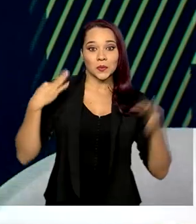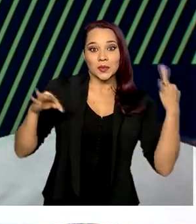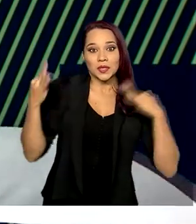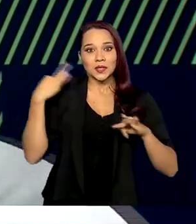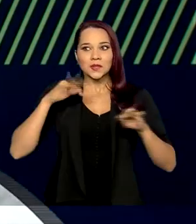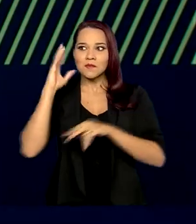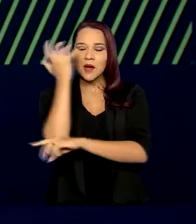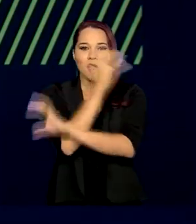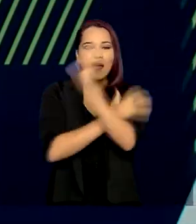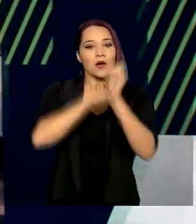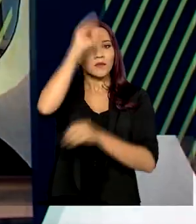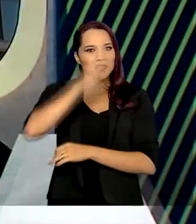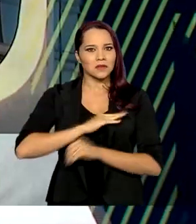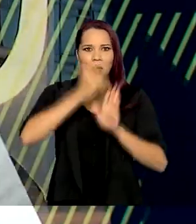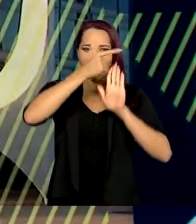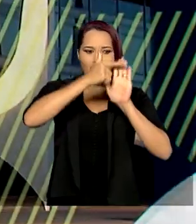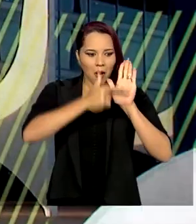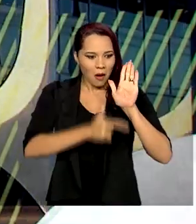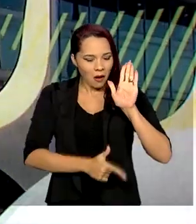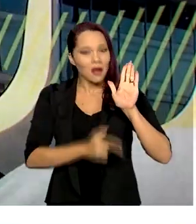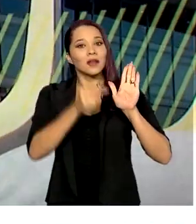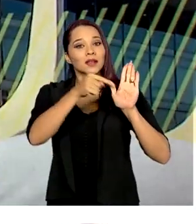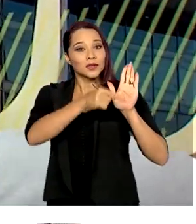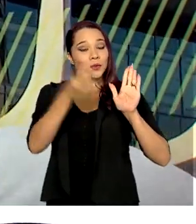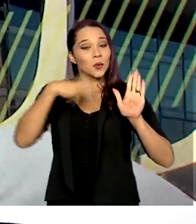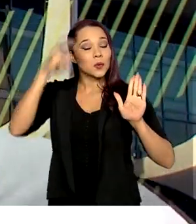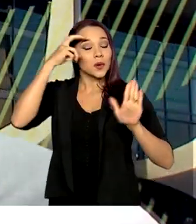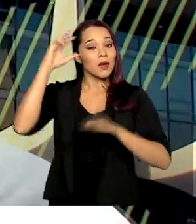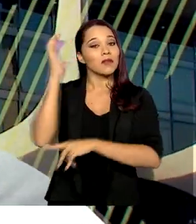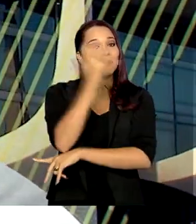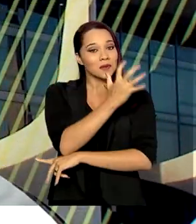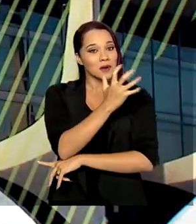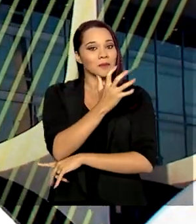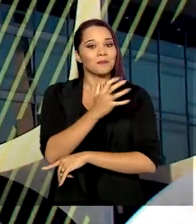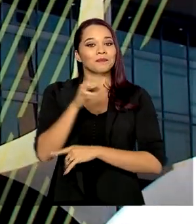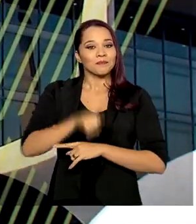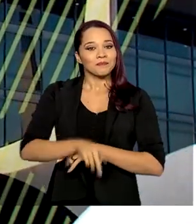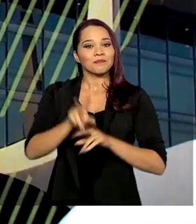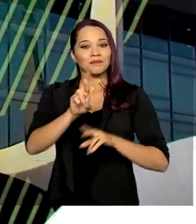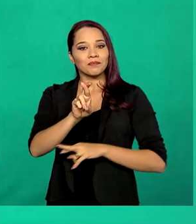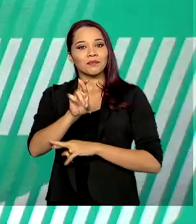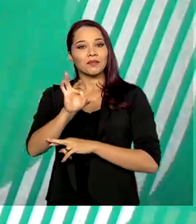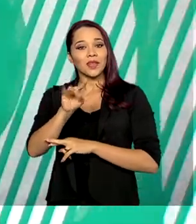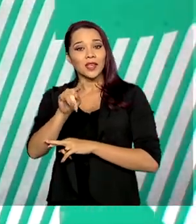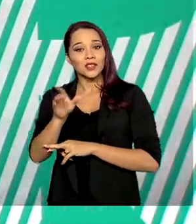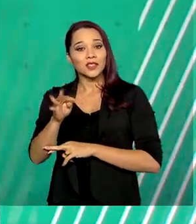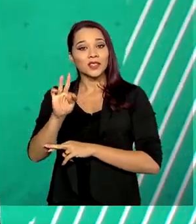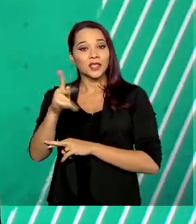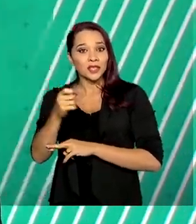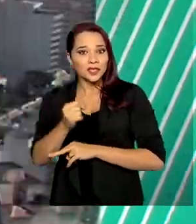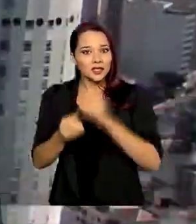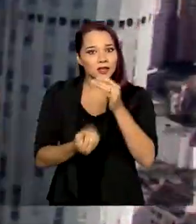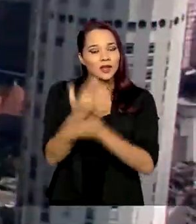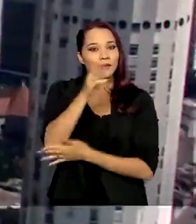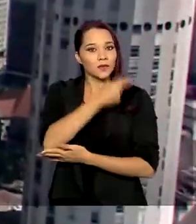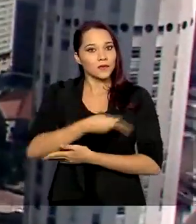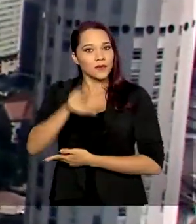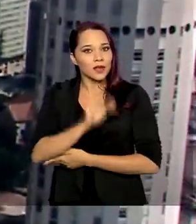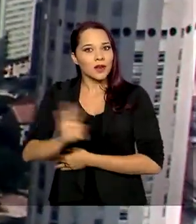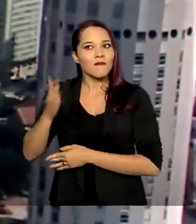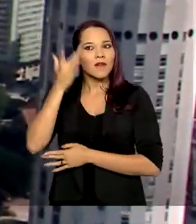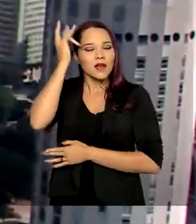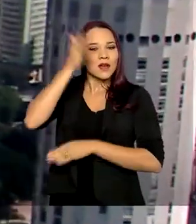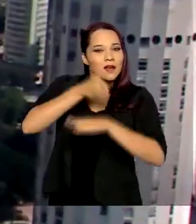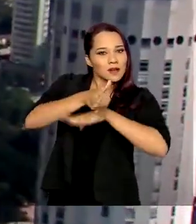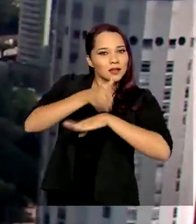ecológico, o Brasil tem uma lista de atrações culturais e naturais. A rede Trilhas, criada pelo governo federal, facilita o acesso